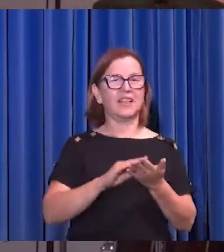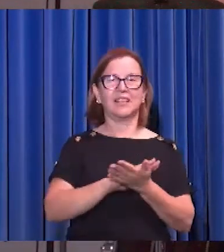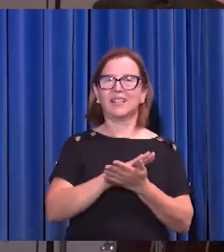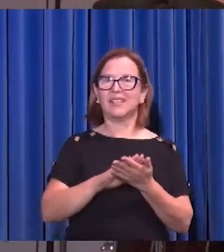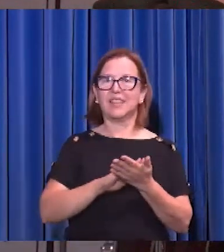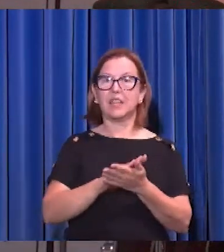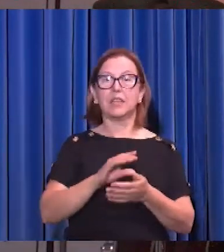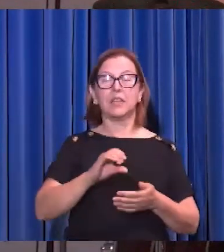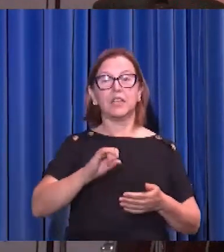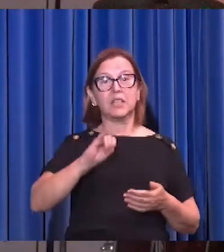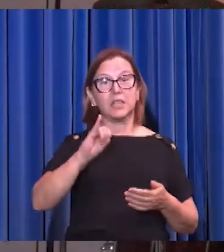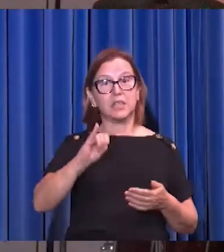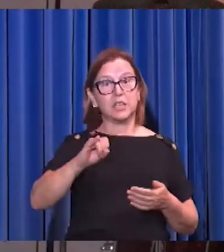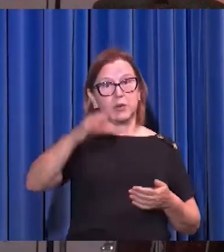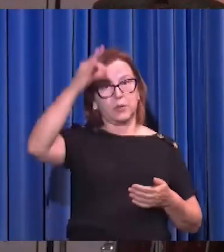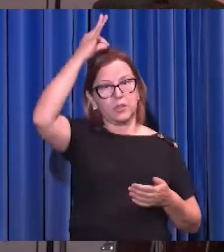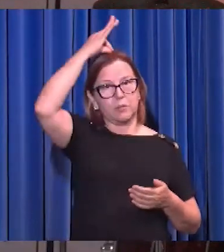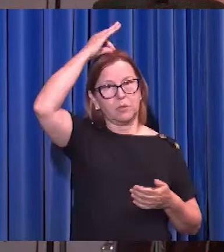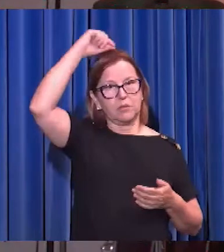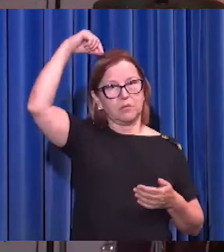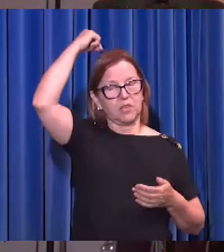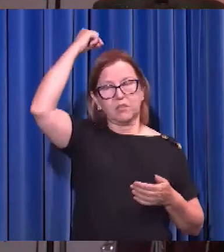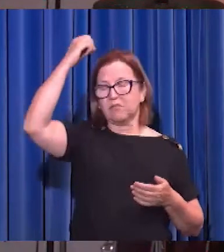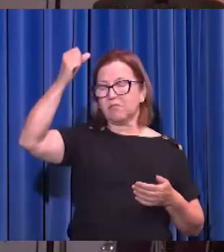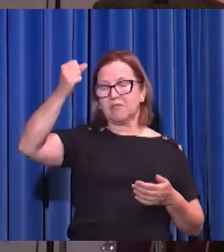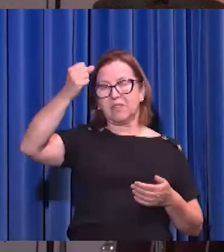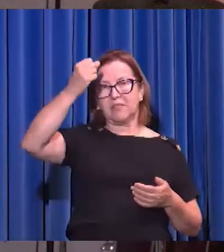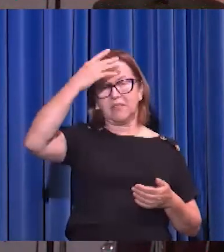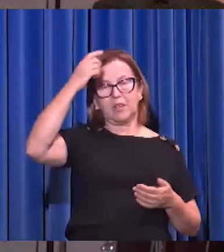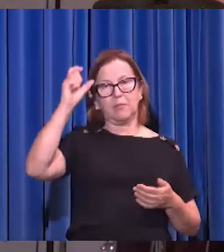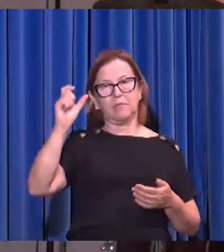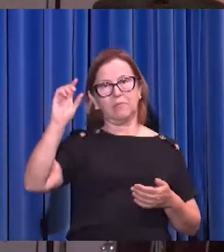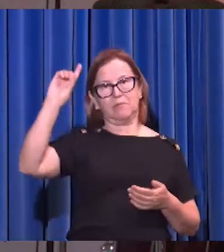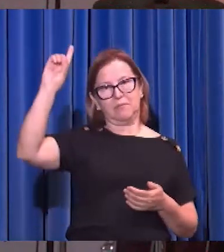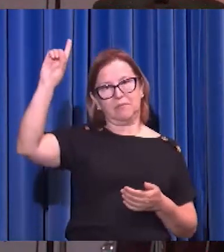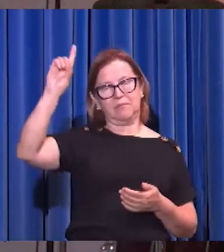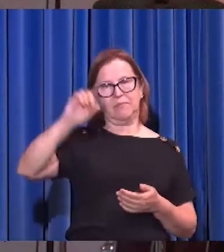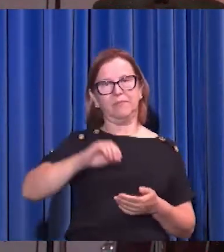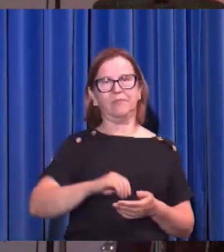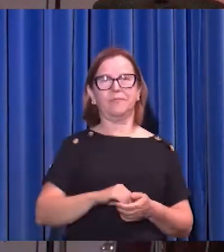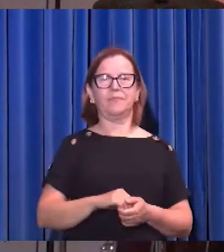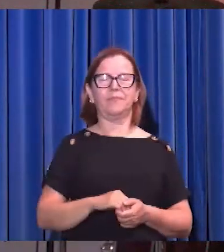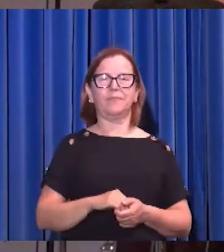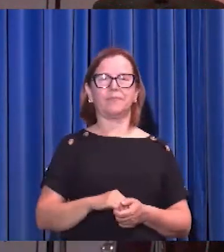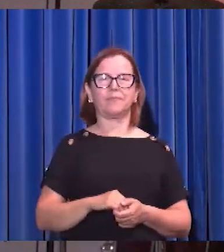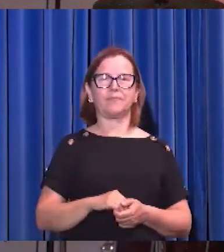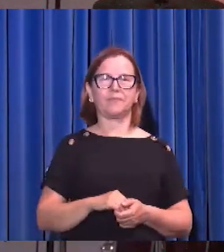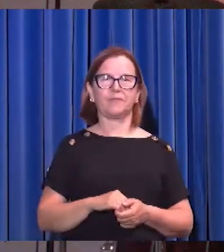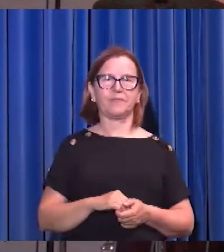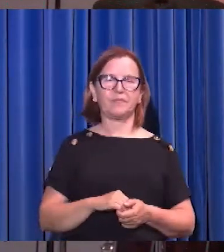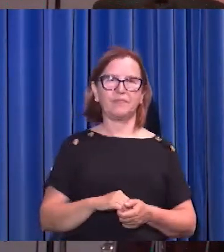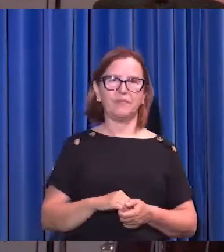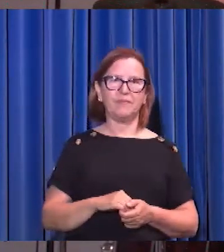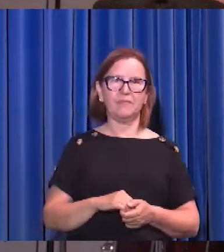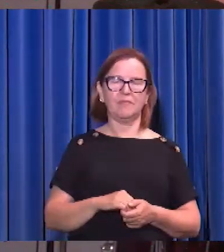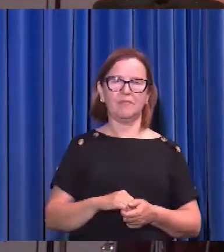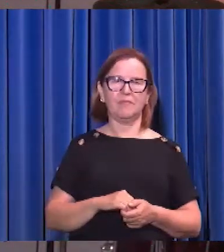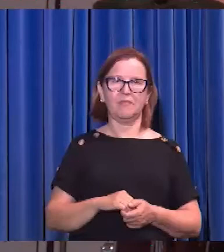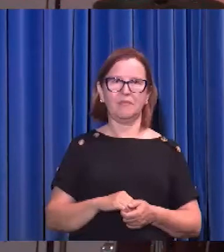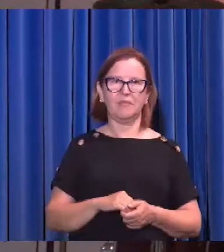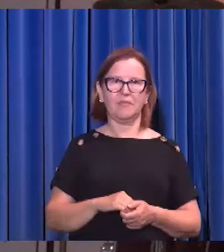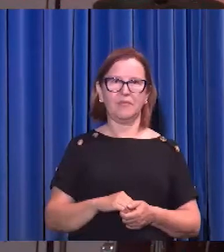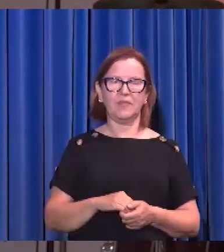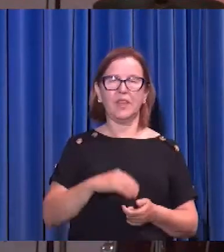se o Espírito não revelar, se o Espírito não atuar. E a razão é que ninguém